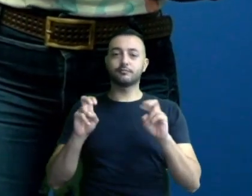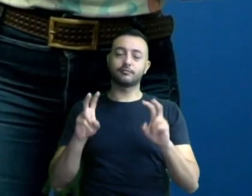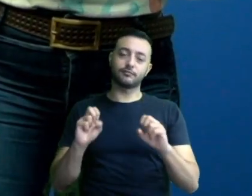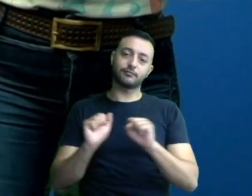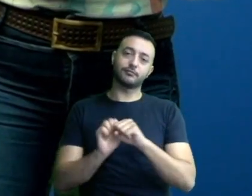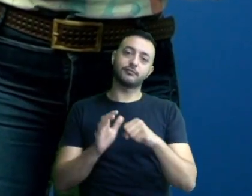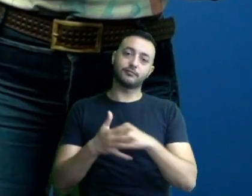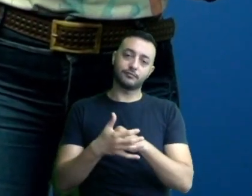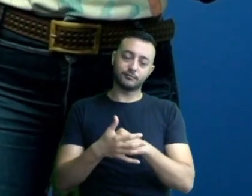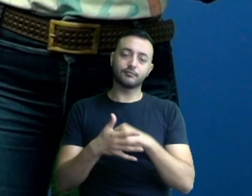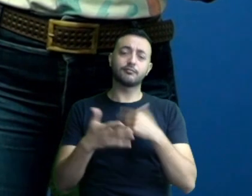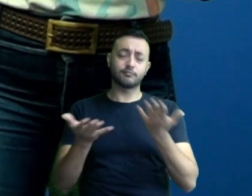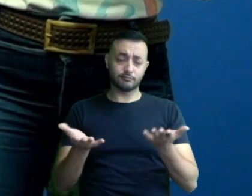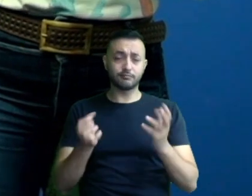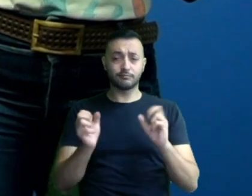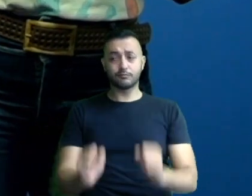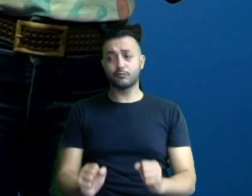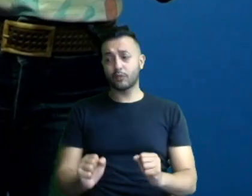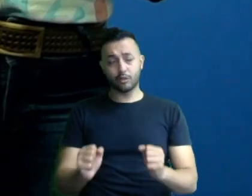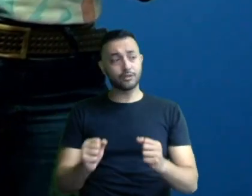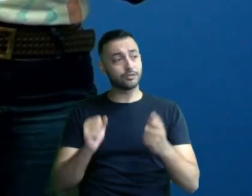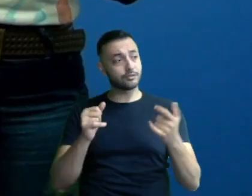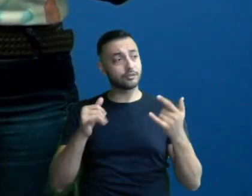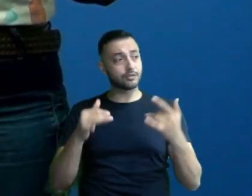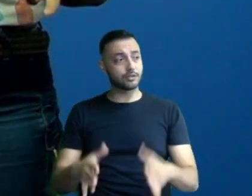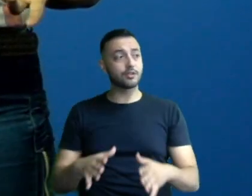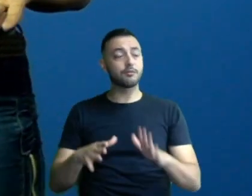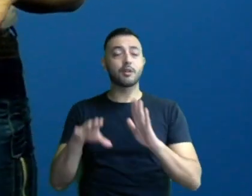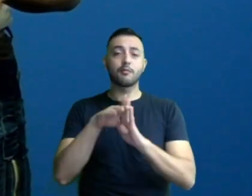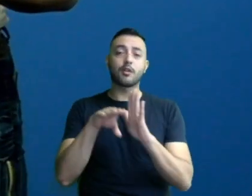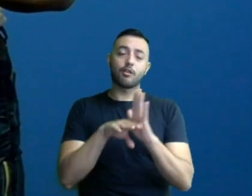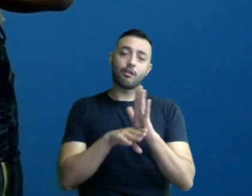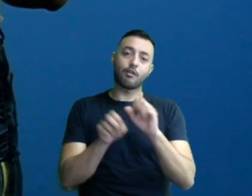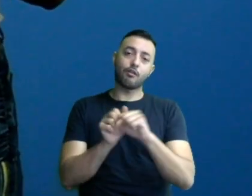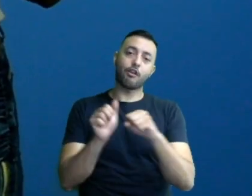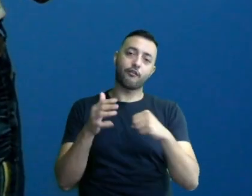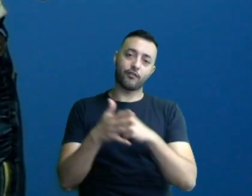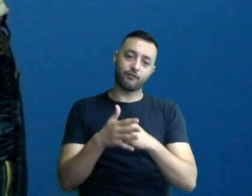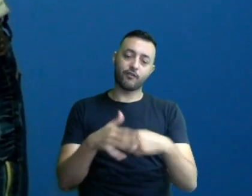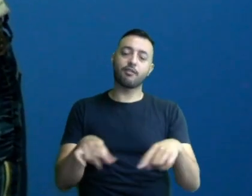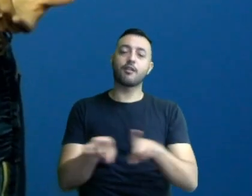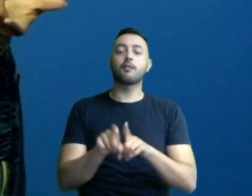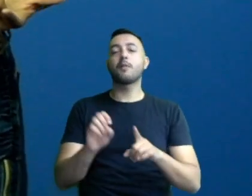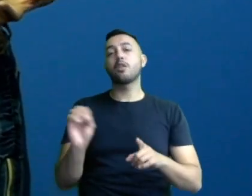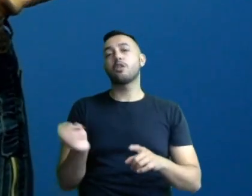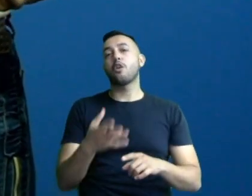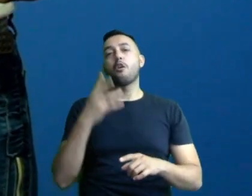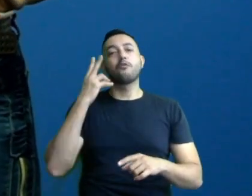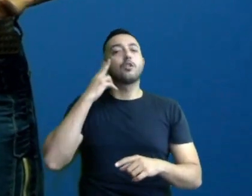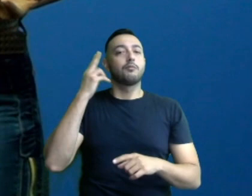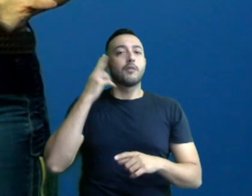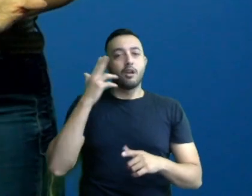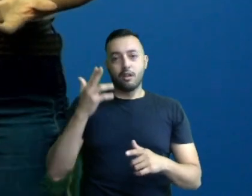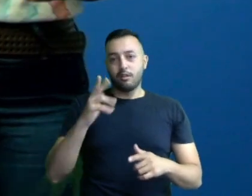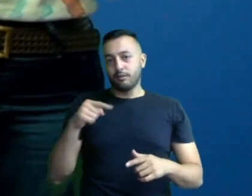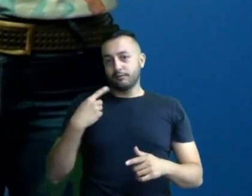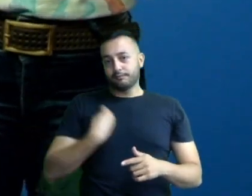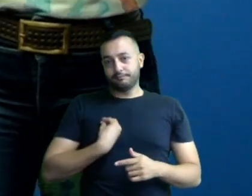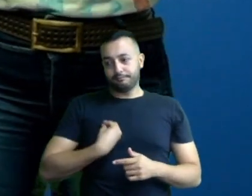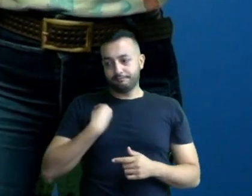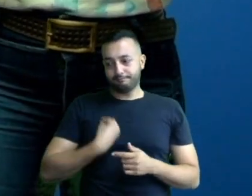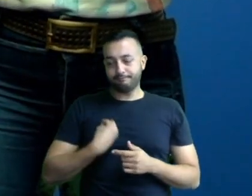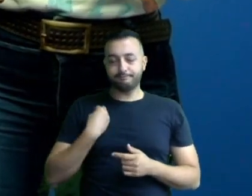de pandemia do Covid, vocês podem trazer os protocolos de convivência, né? O novo normal que estamos